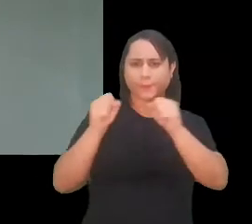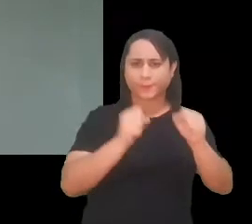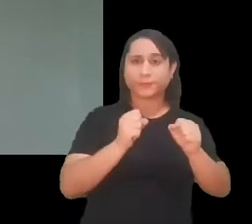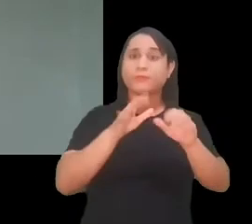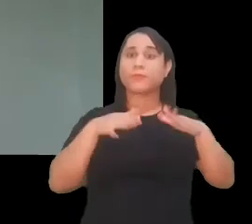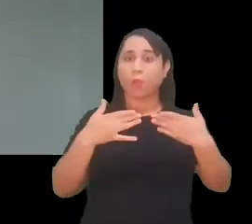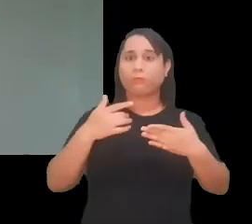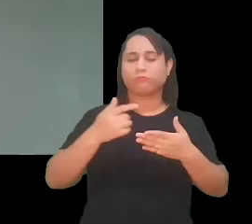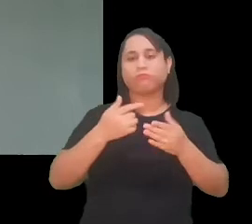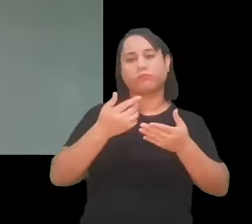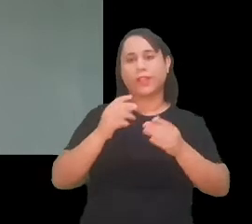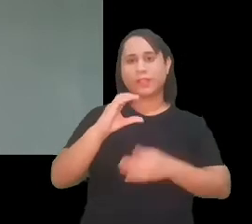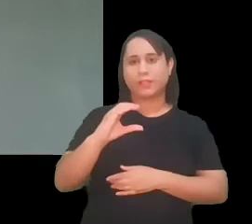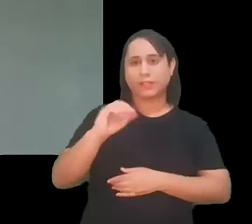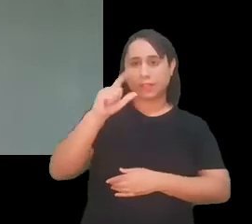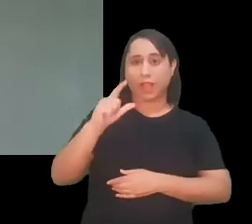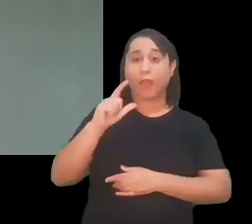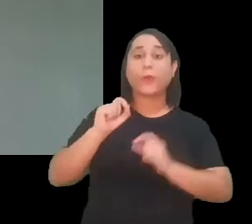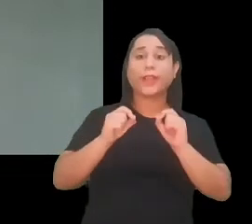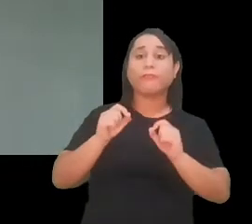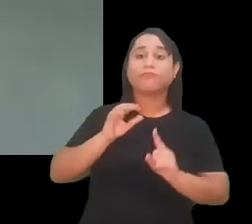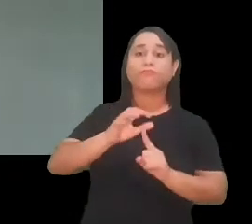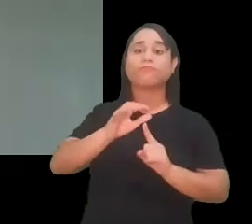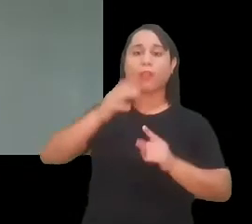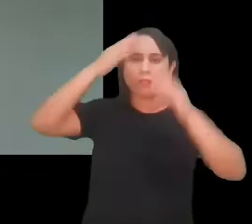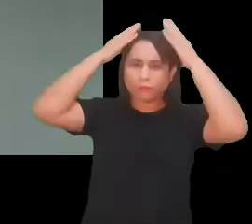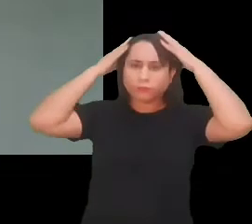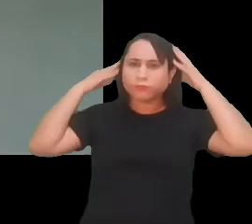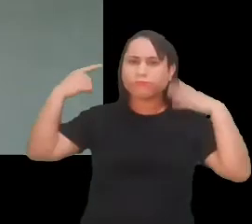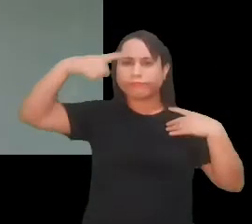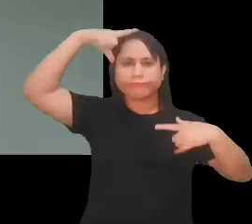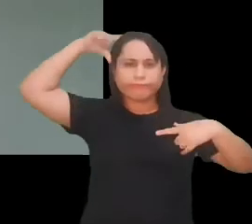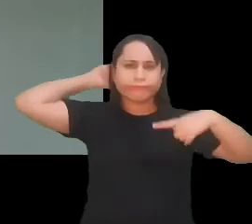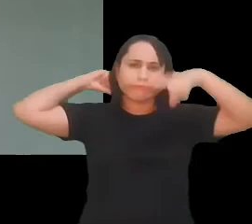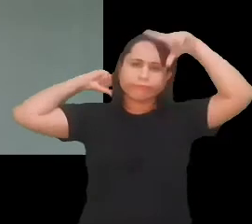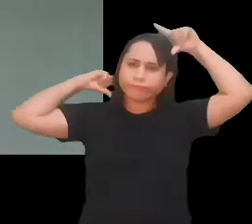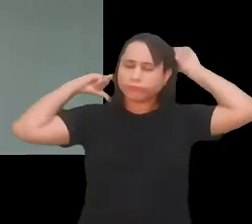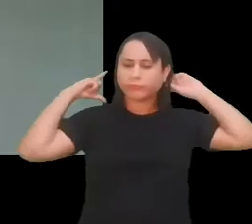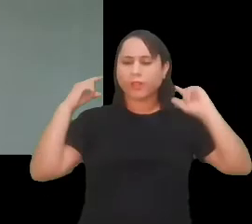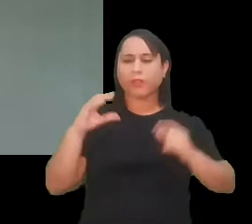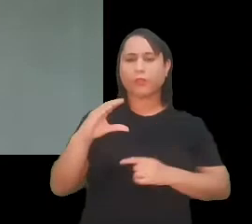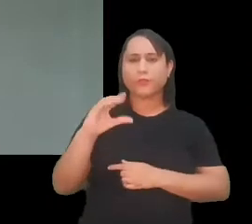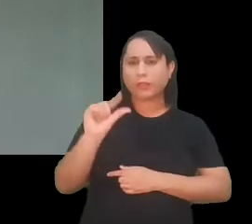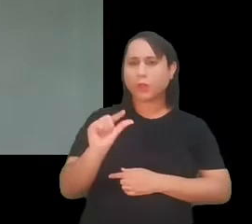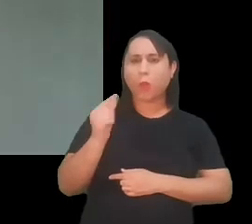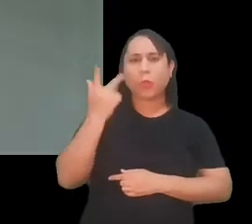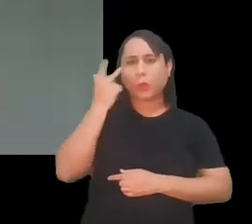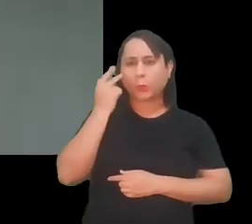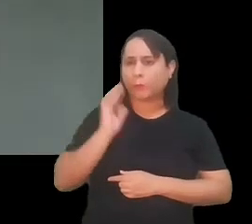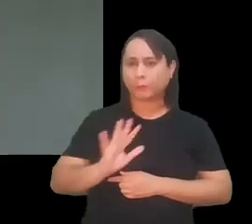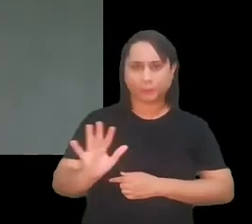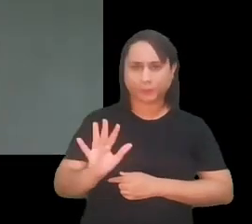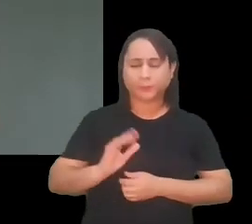Czão gera calvície, tá? E o Czinho, ele é o caso típico. No homem, então, ó, o Czão